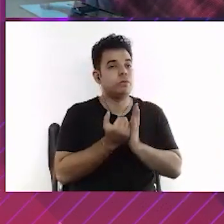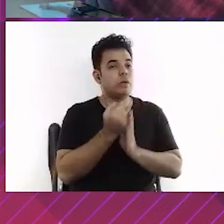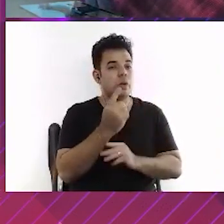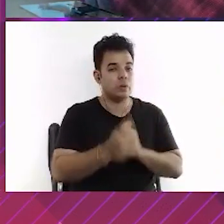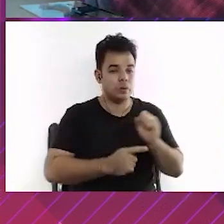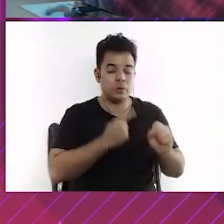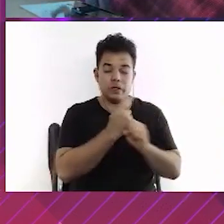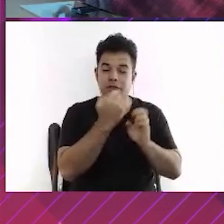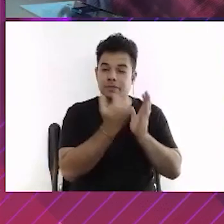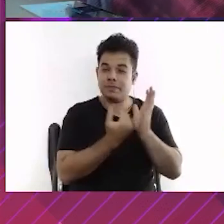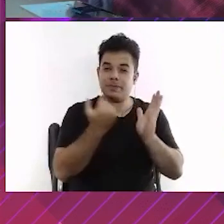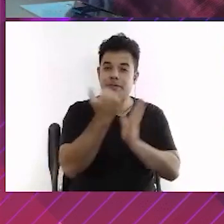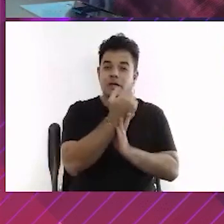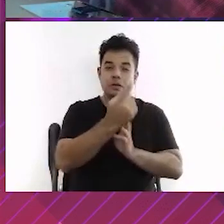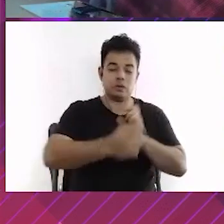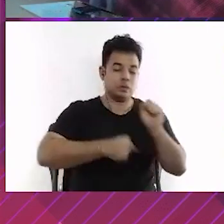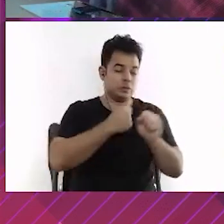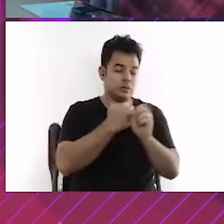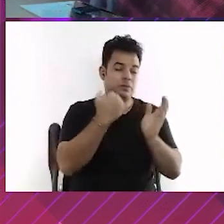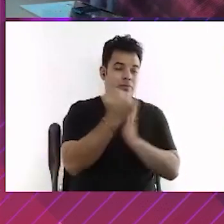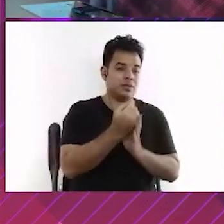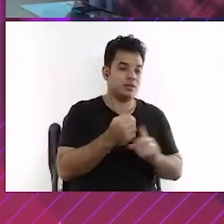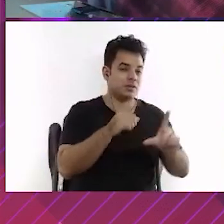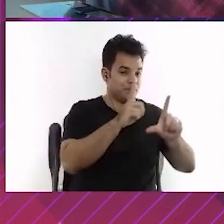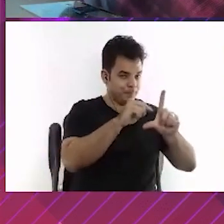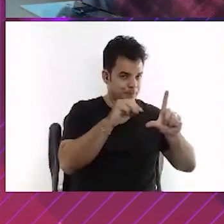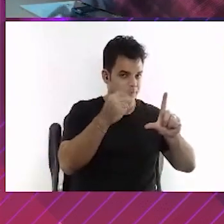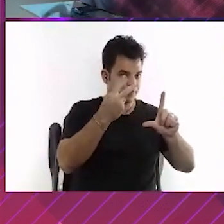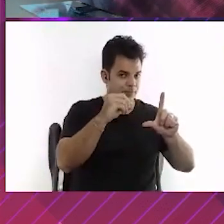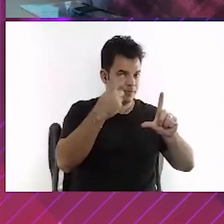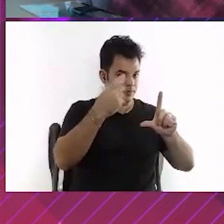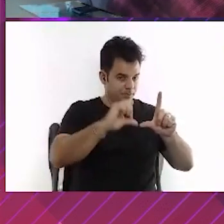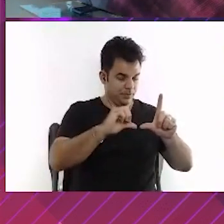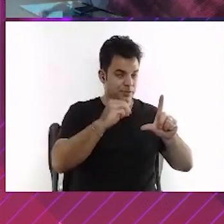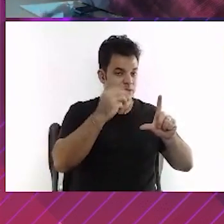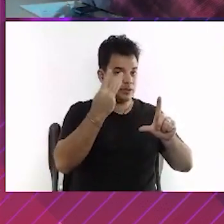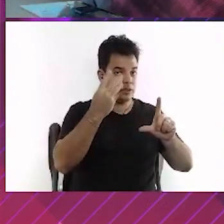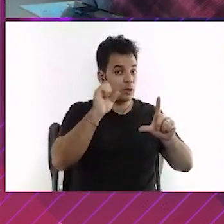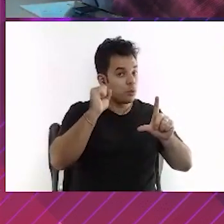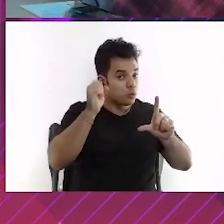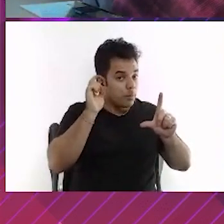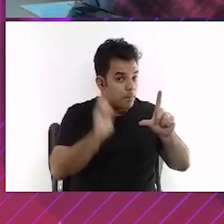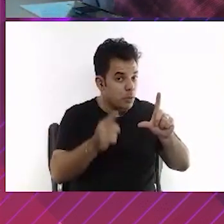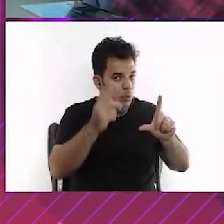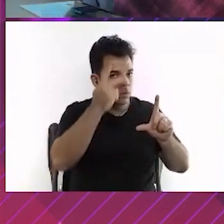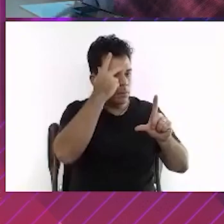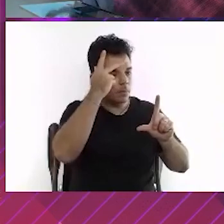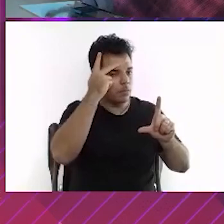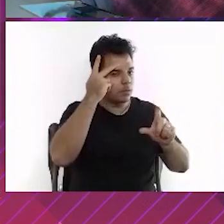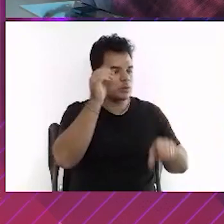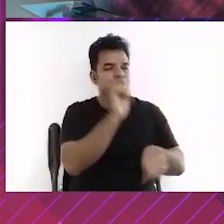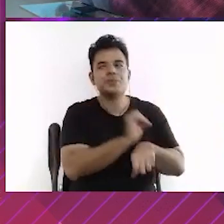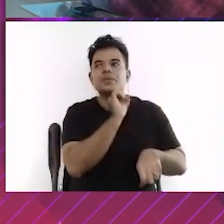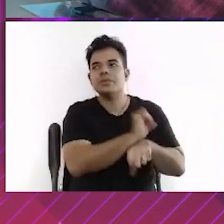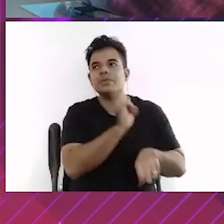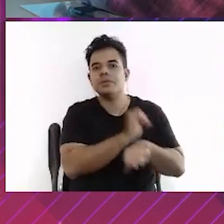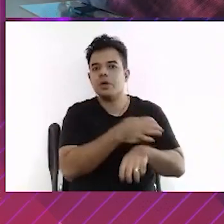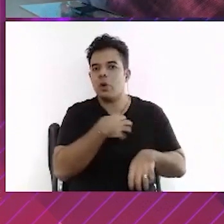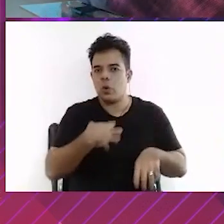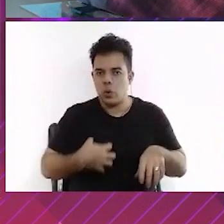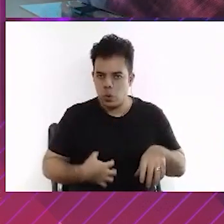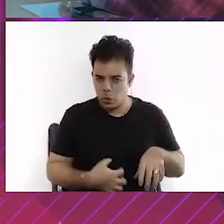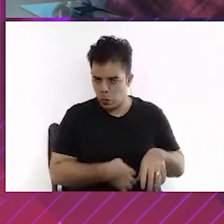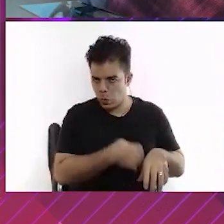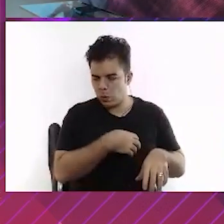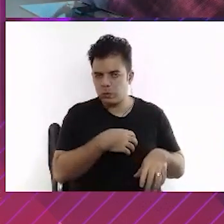passa. Então, em 2019, a gente vê aí que aproximadamente 38 mil pessoas estavam na lista de espera aguardando um órgão. E aí, quando falo